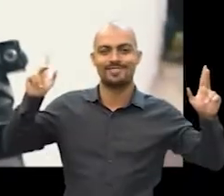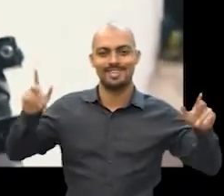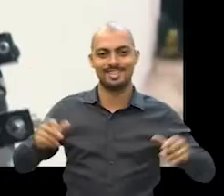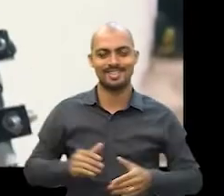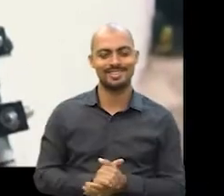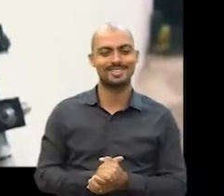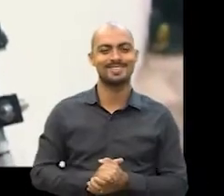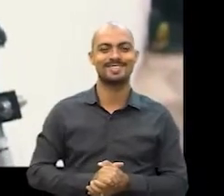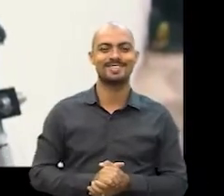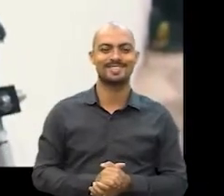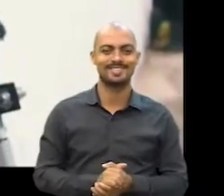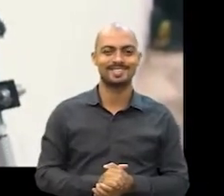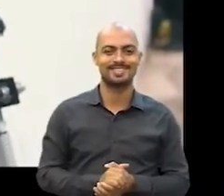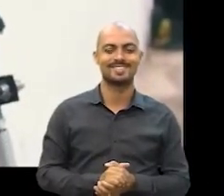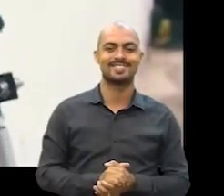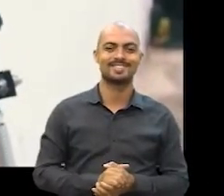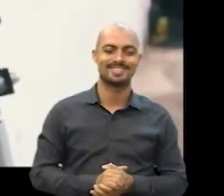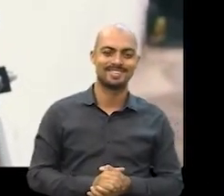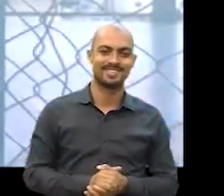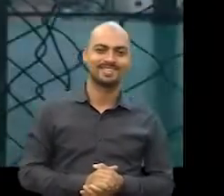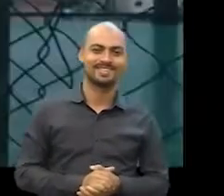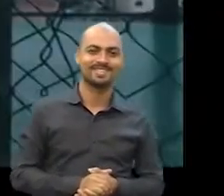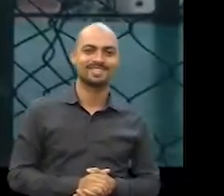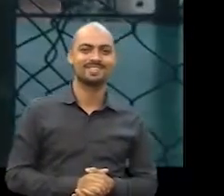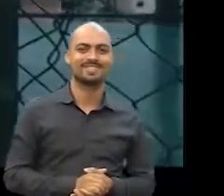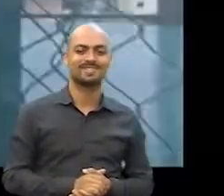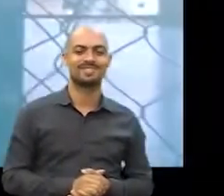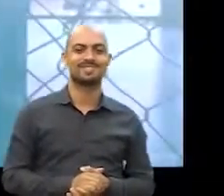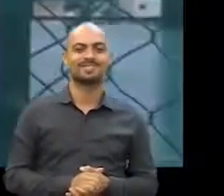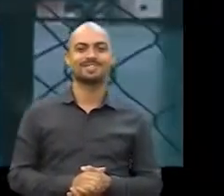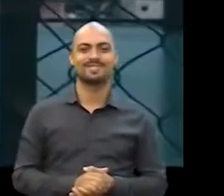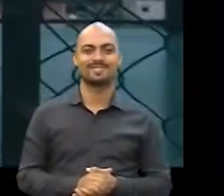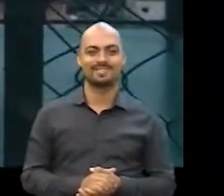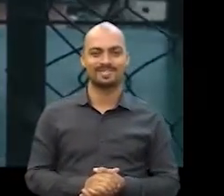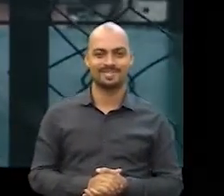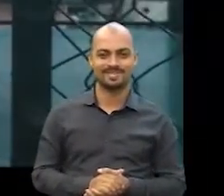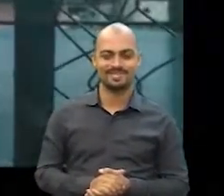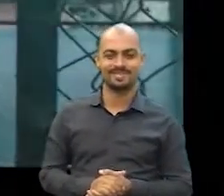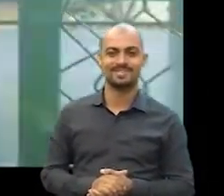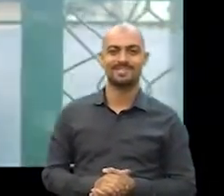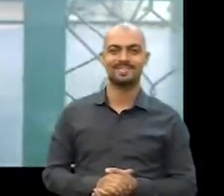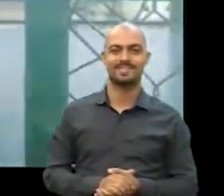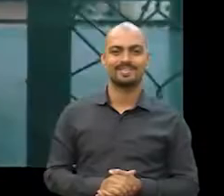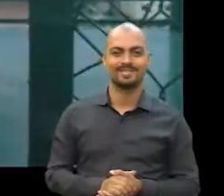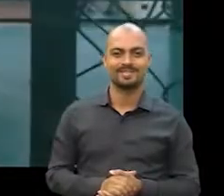morro. Ano passado eu morri, mas esse ano eu não